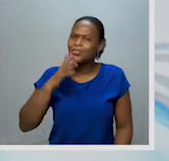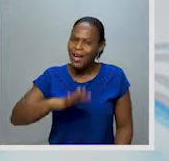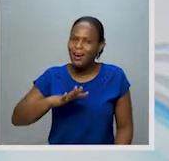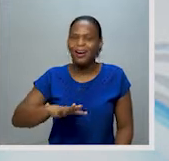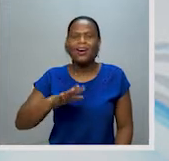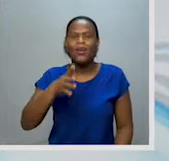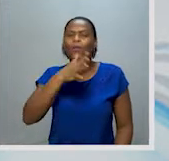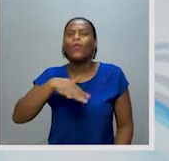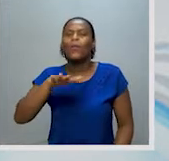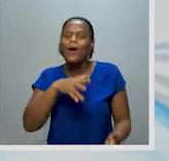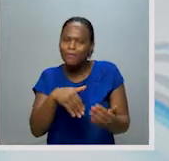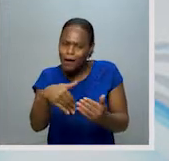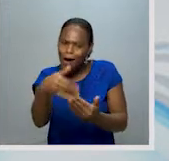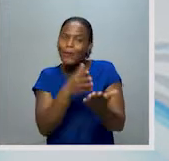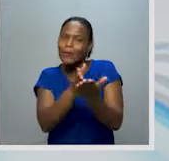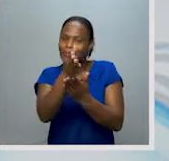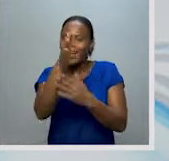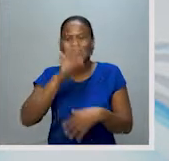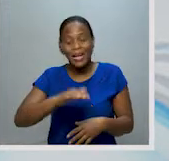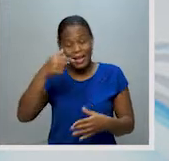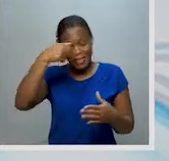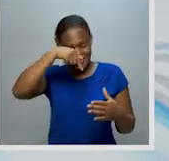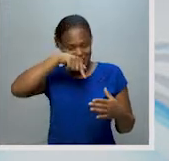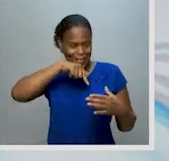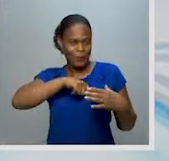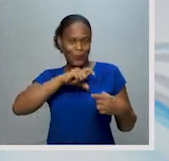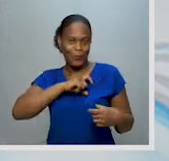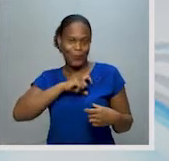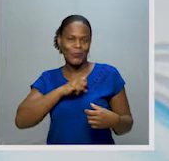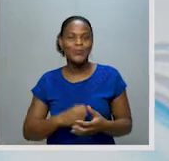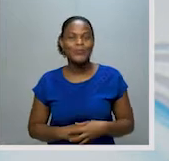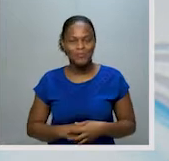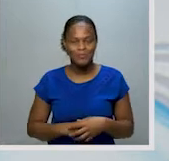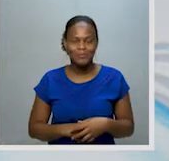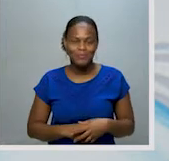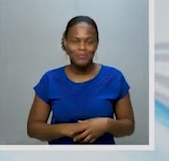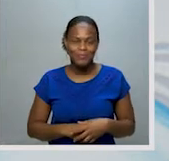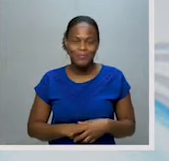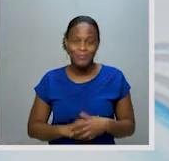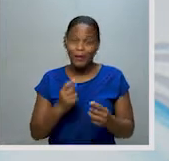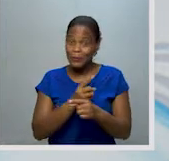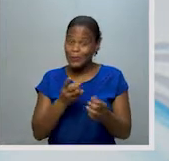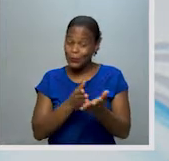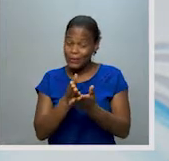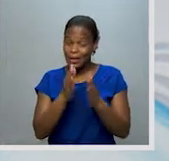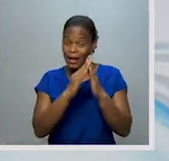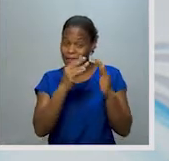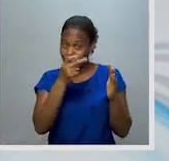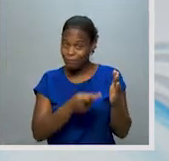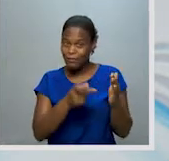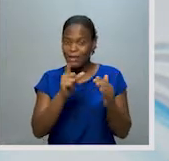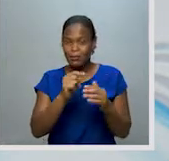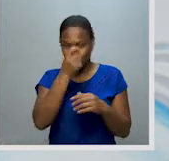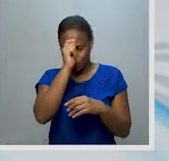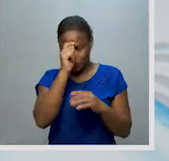estão e hão de continuar a estar aqui dentro do meu lado esquerdo do peito. Por isso, continuem em casa e também